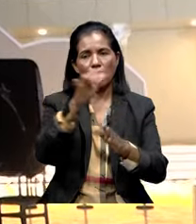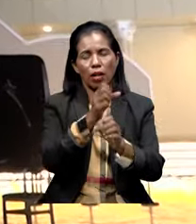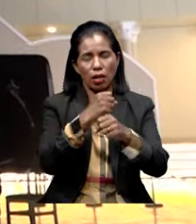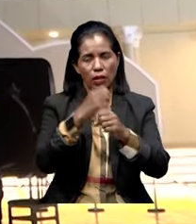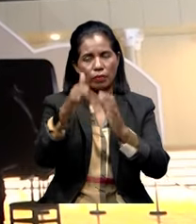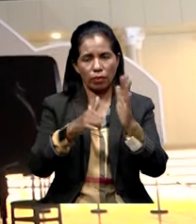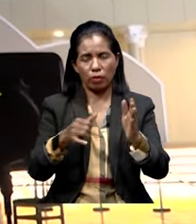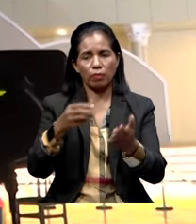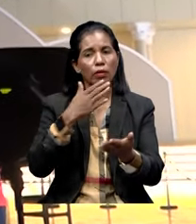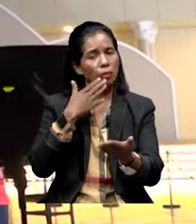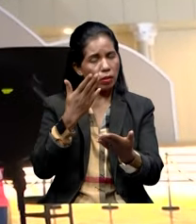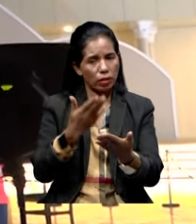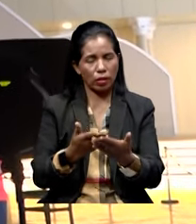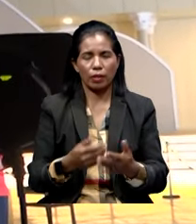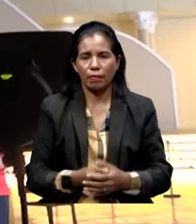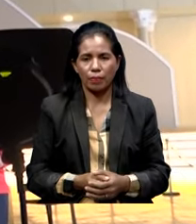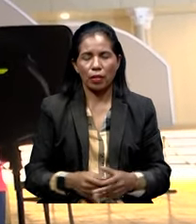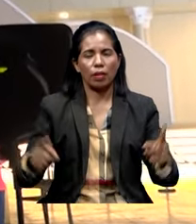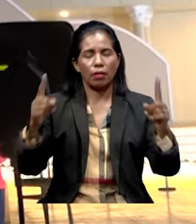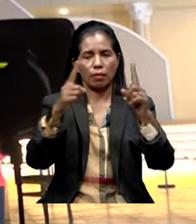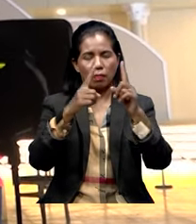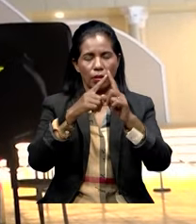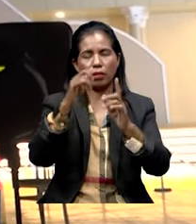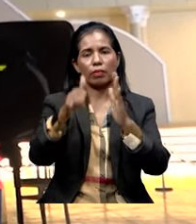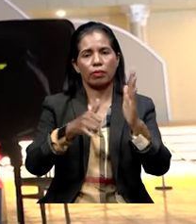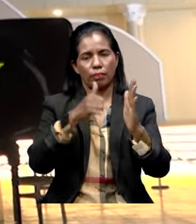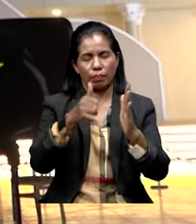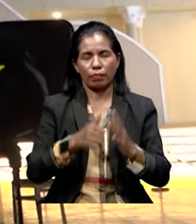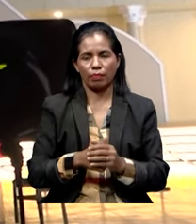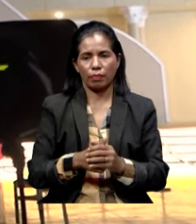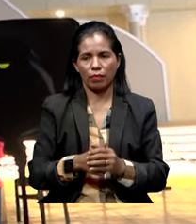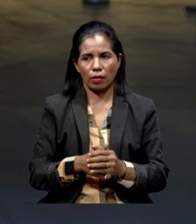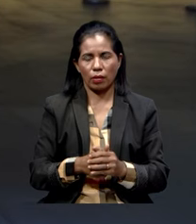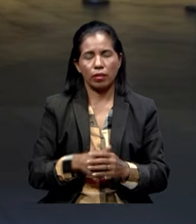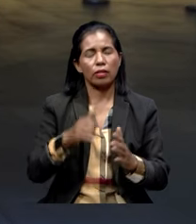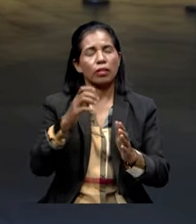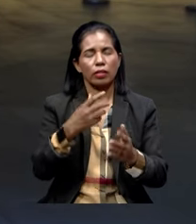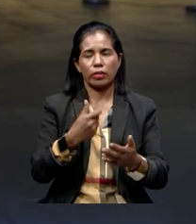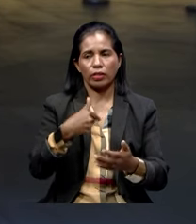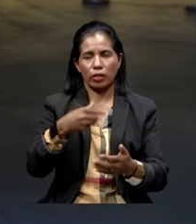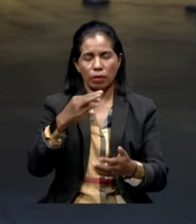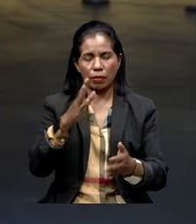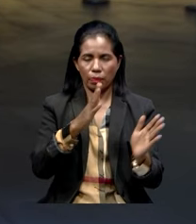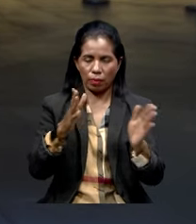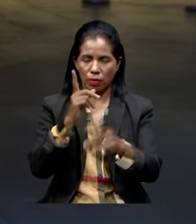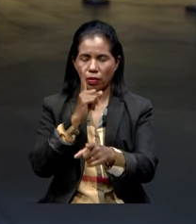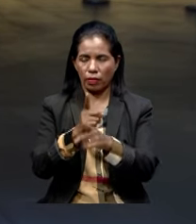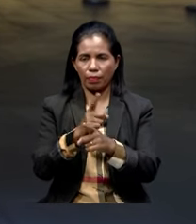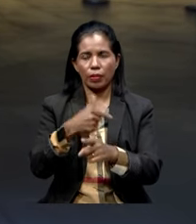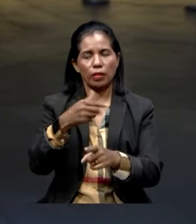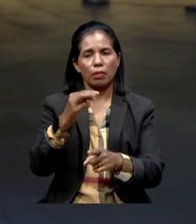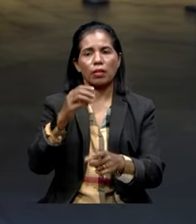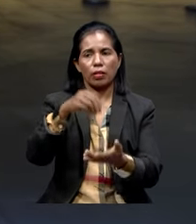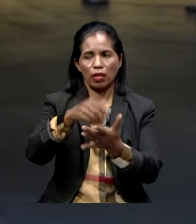qualidade ba he transmisaun tamen nemen jemen preparado los ke jemen garantia